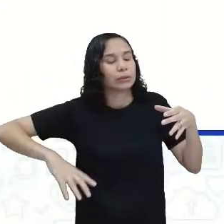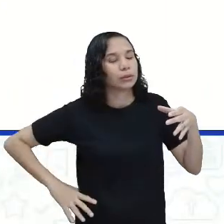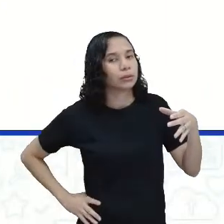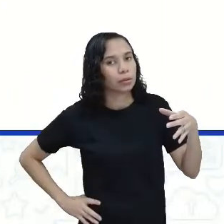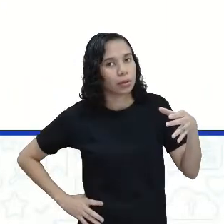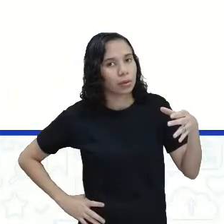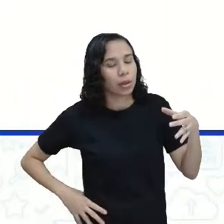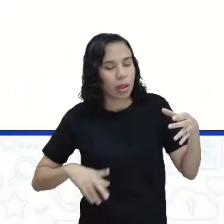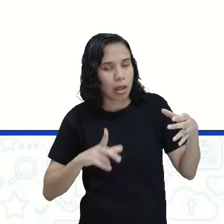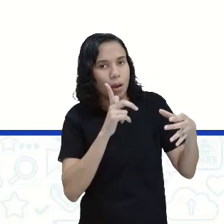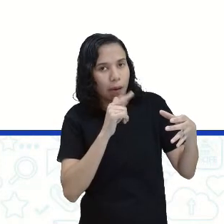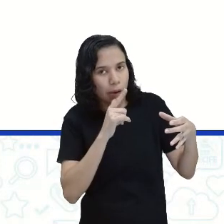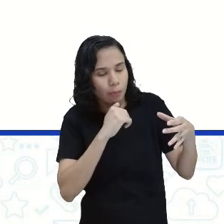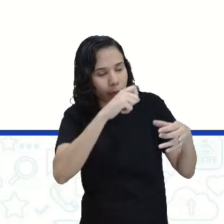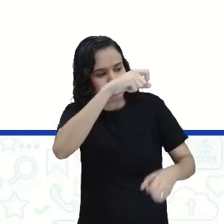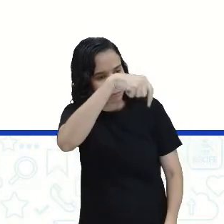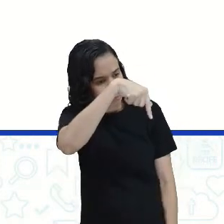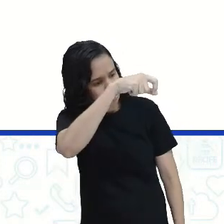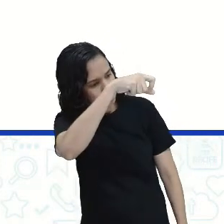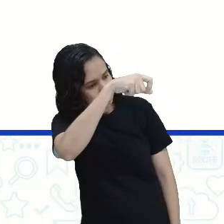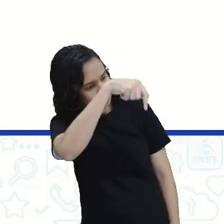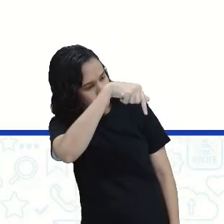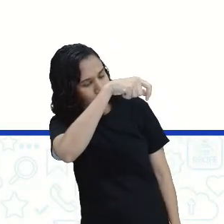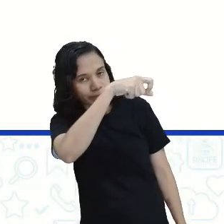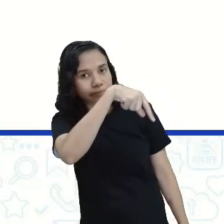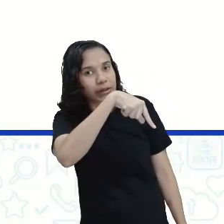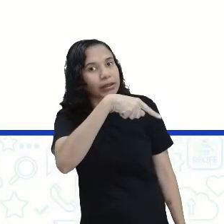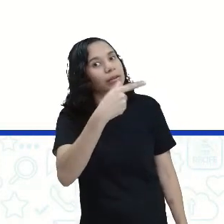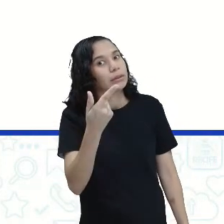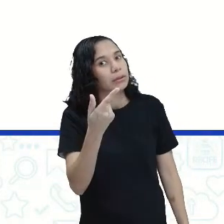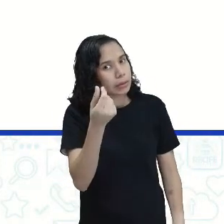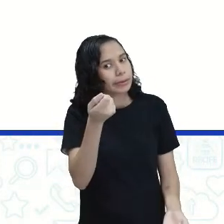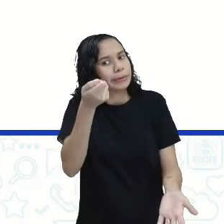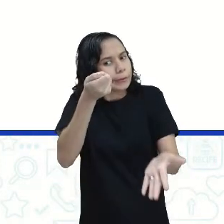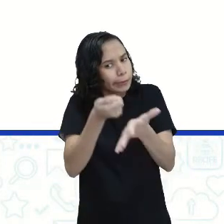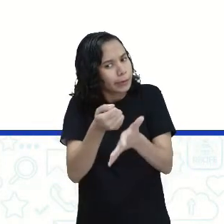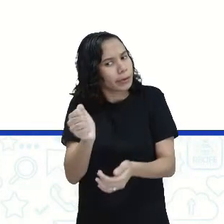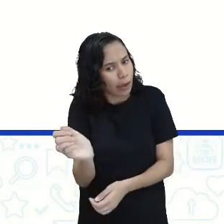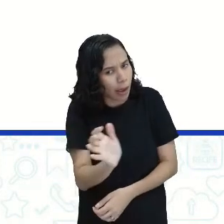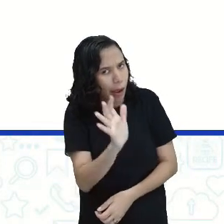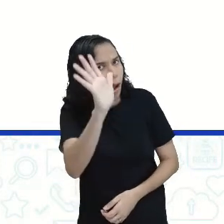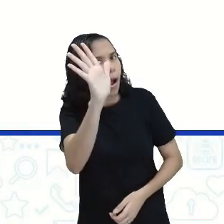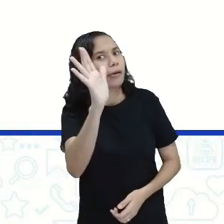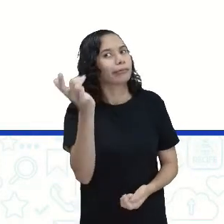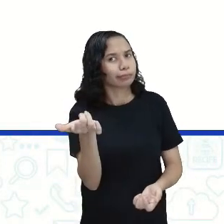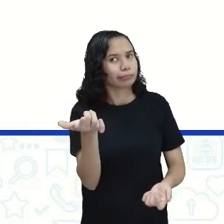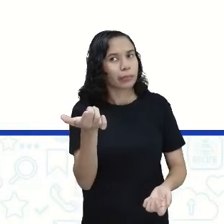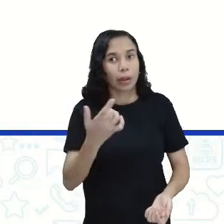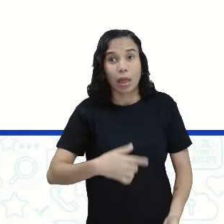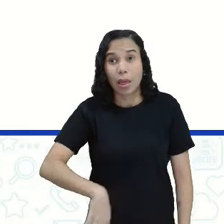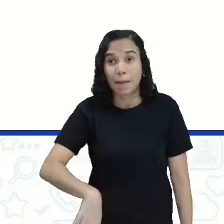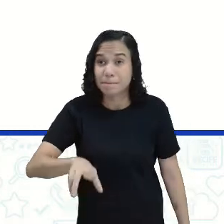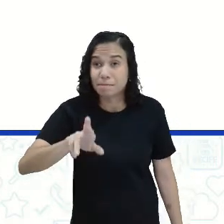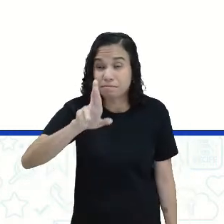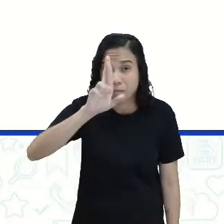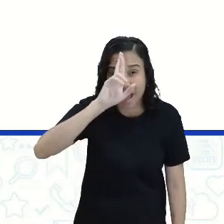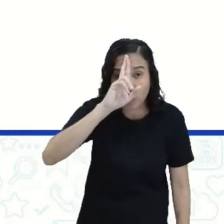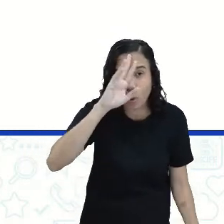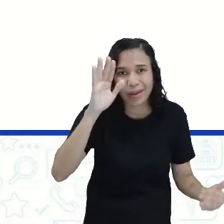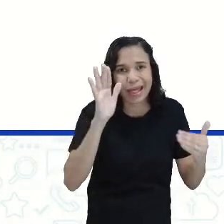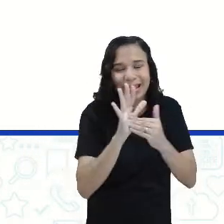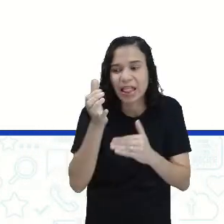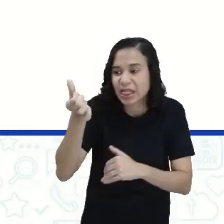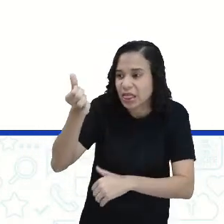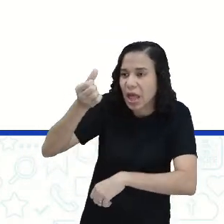Você está deixando aí a água pingar, hein? Cuidado com a conta de água. Da meia-noite às 6 horas da